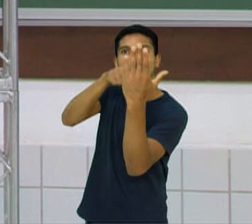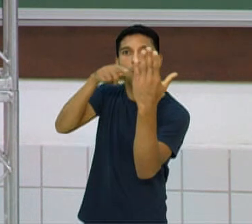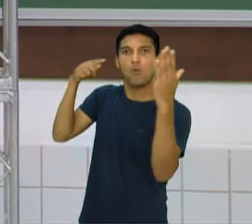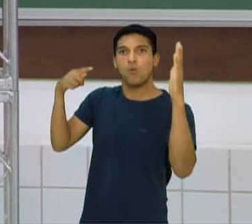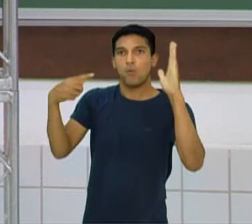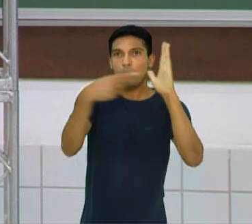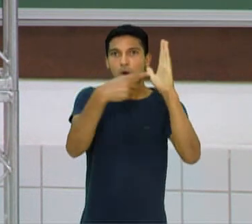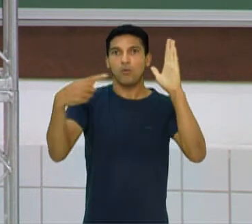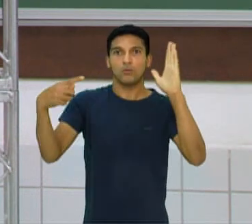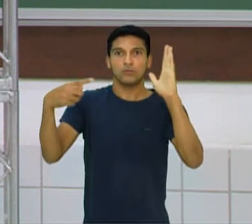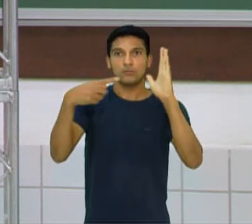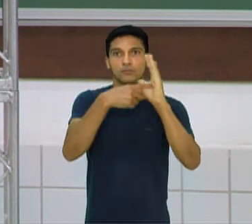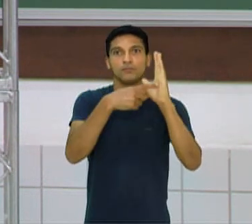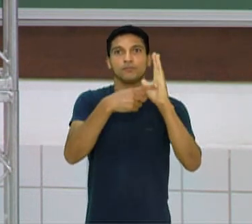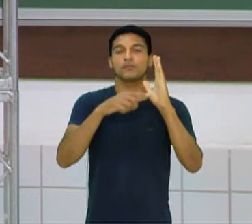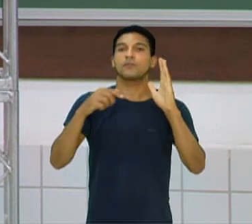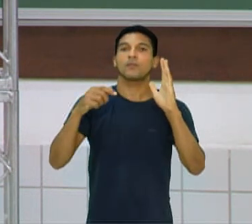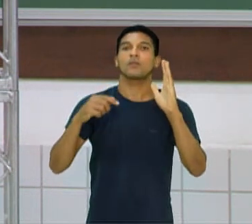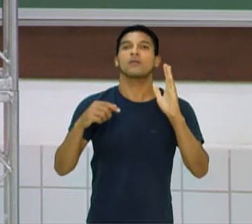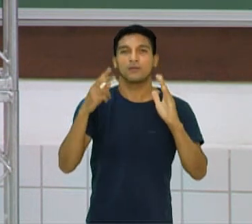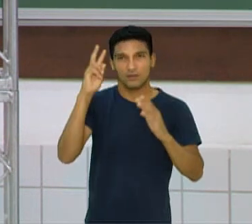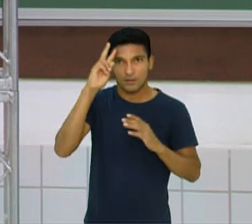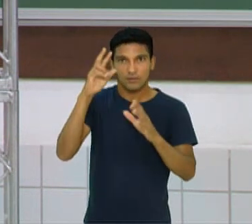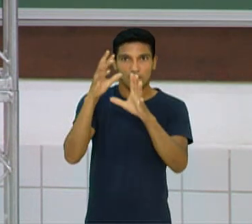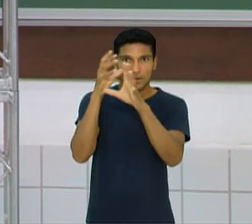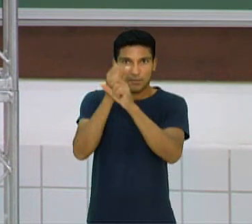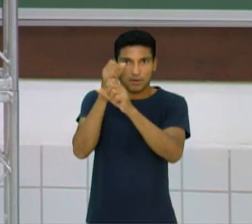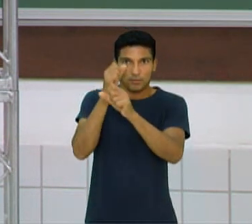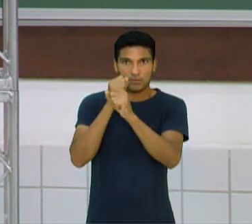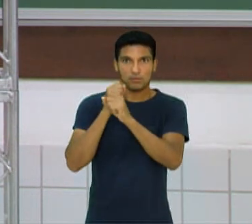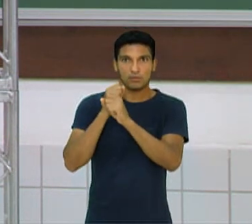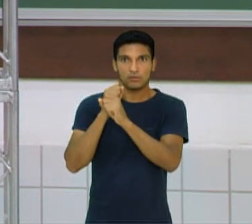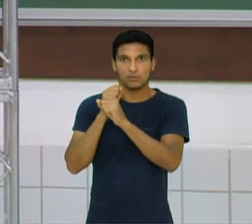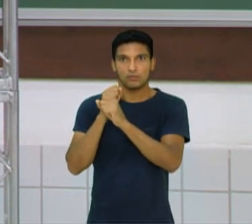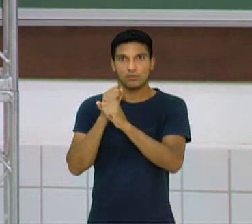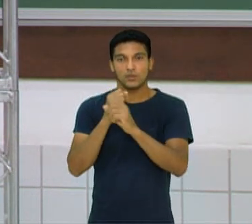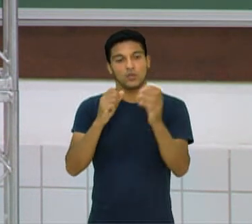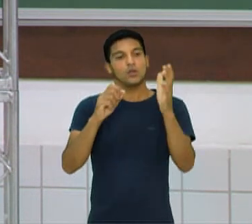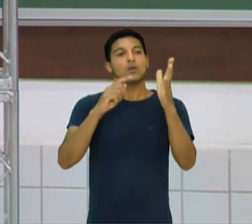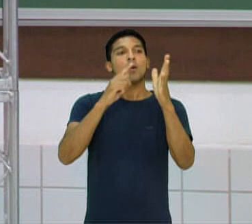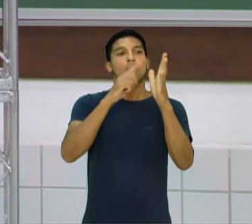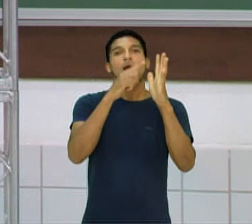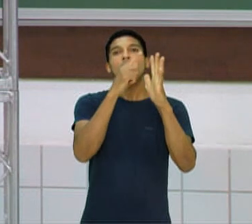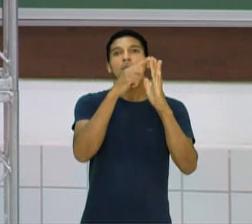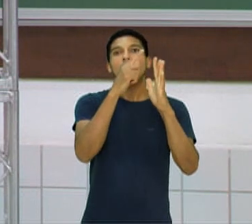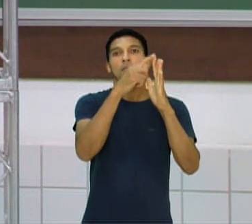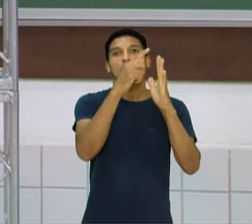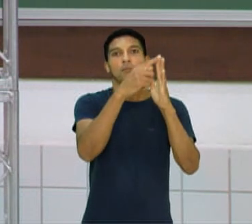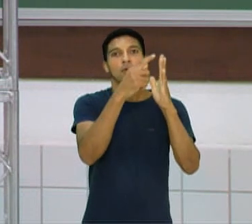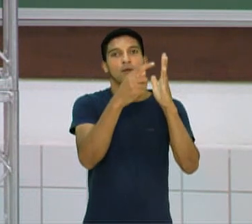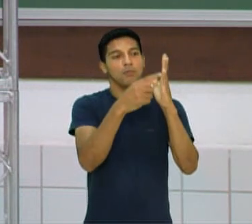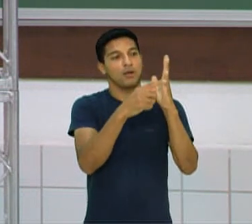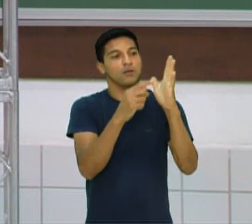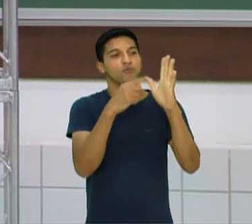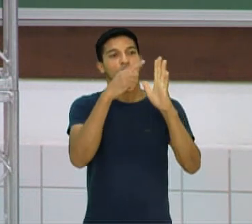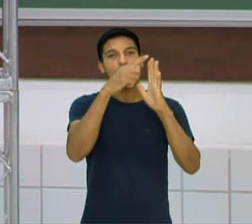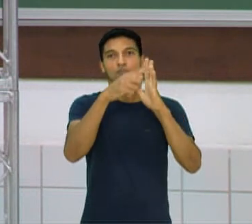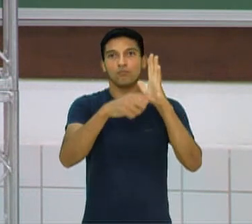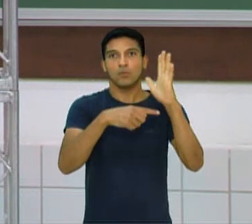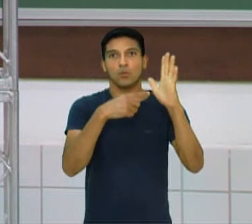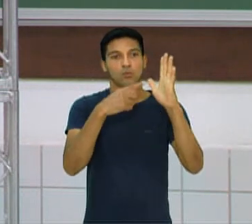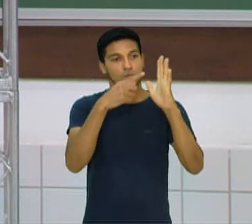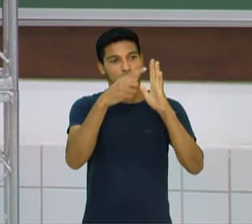pontuação, Vimos que todas as flechas pontuam, mas aquelas que ficam no centro do alvo, elas